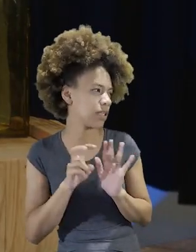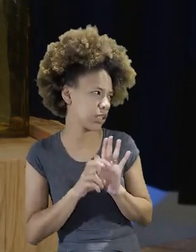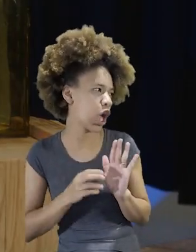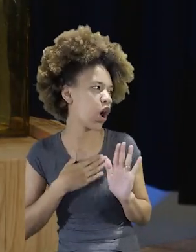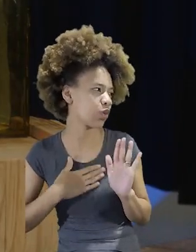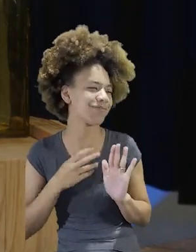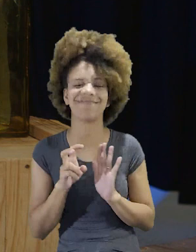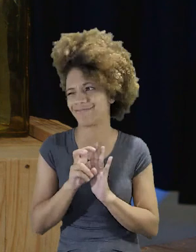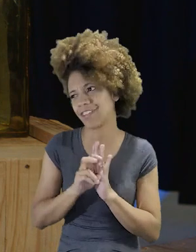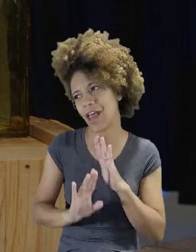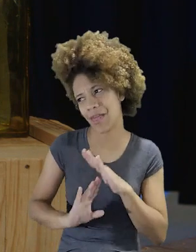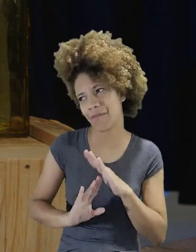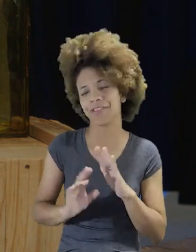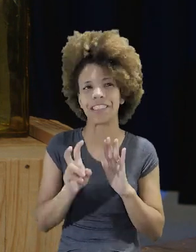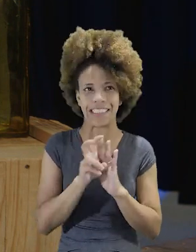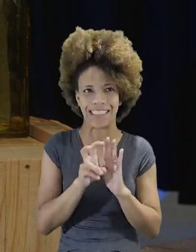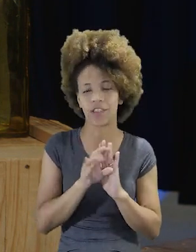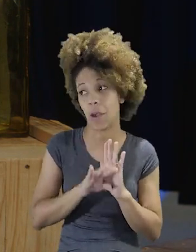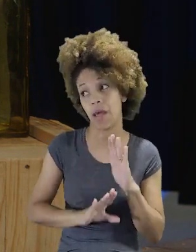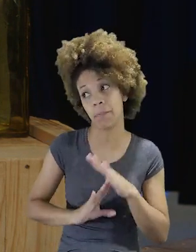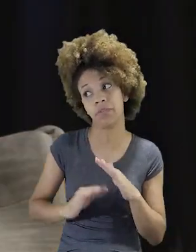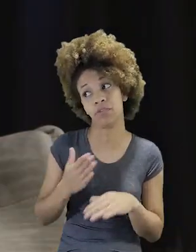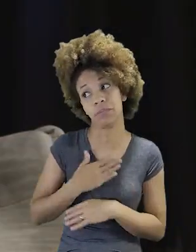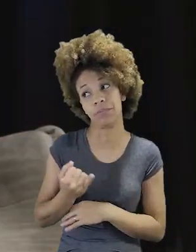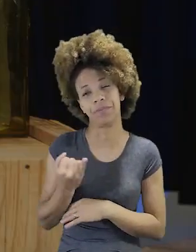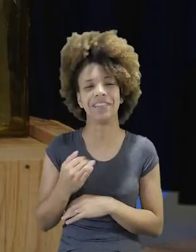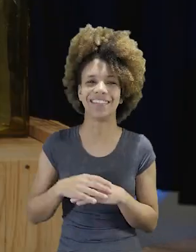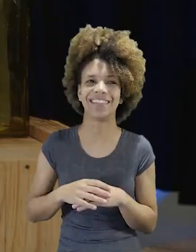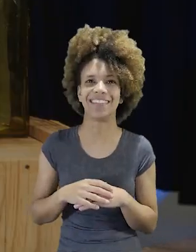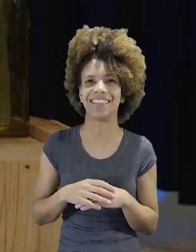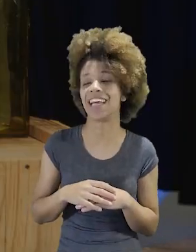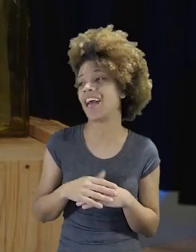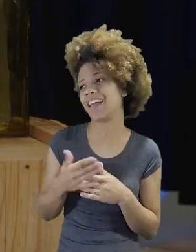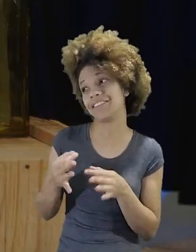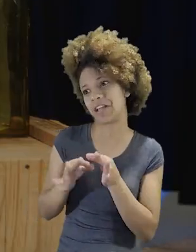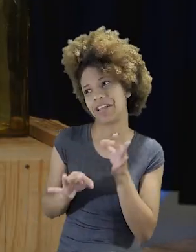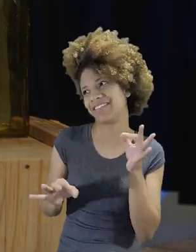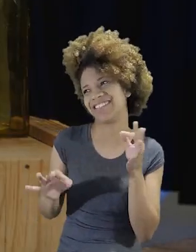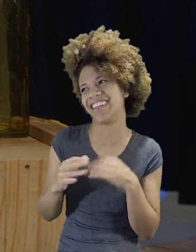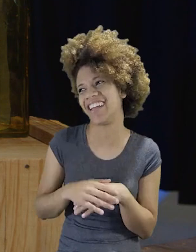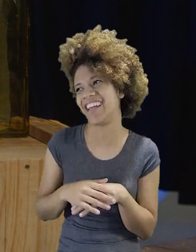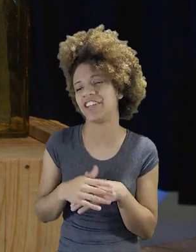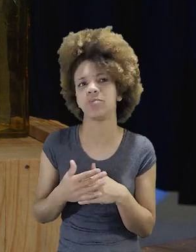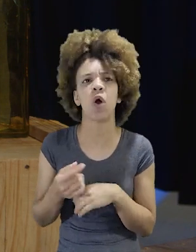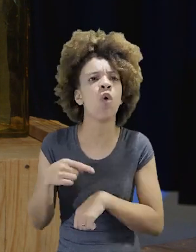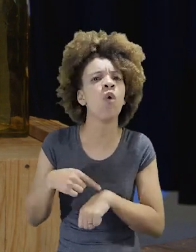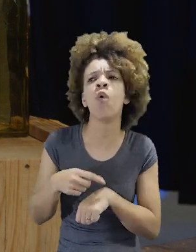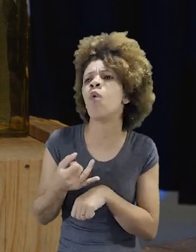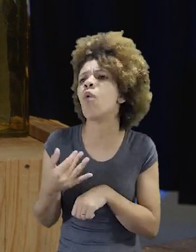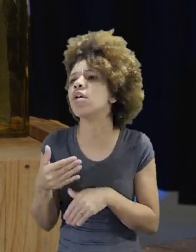mais mais eu gosto eu gosto de estar limitado tá bom sem limitação importante se não é